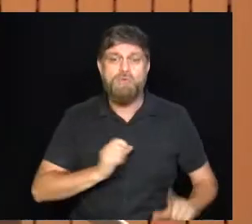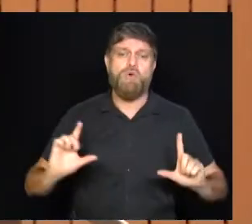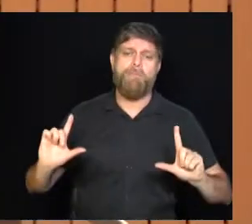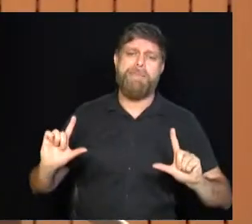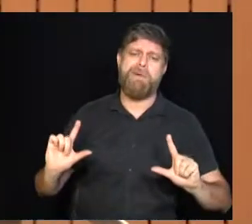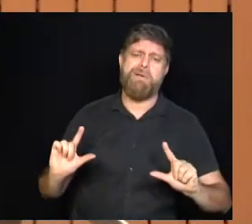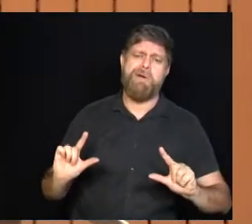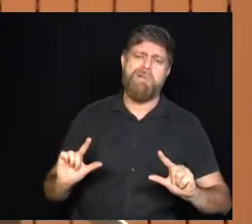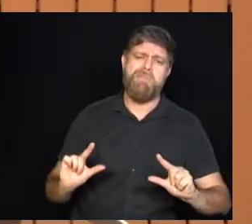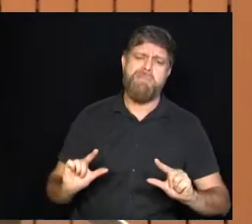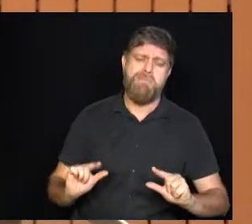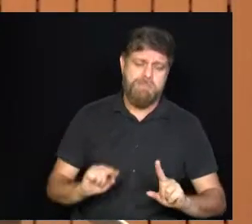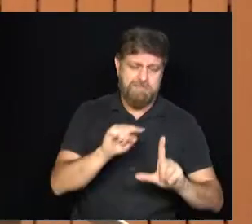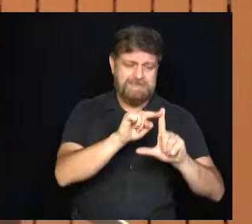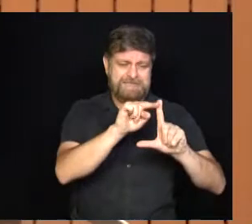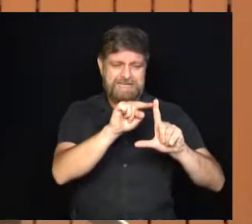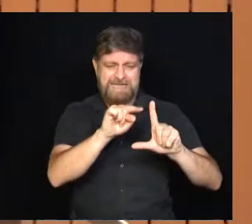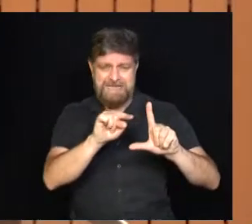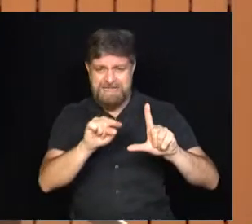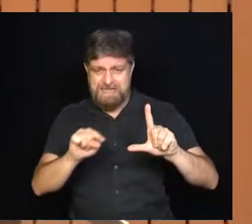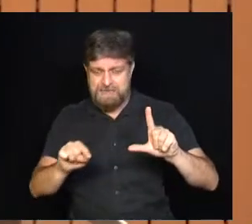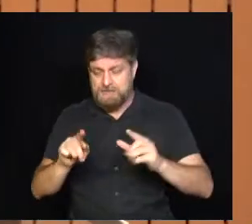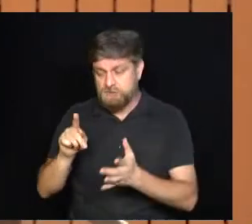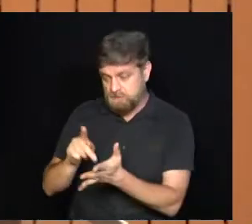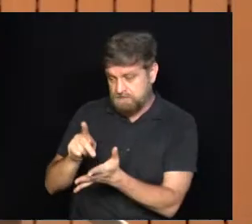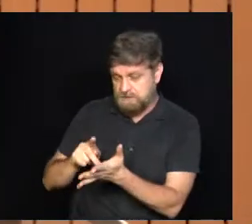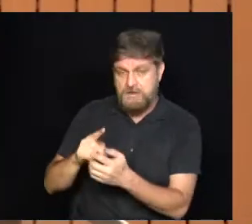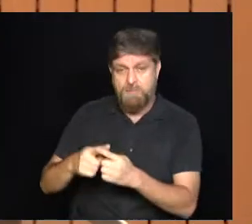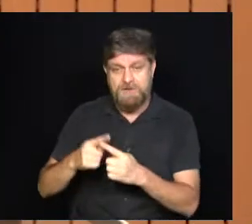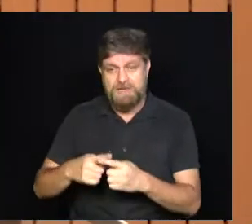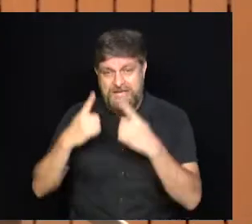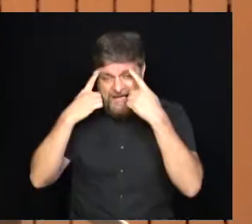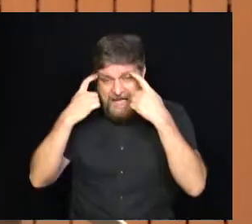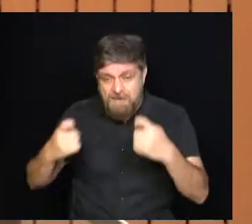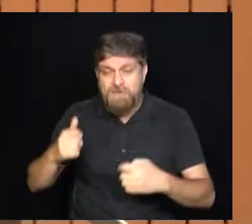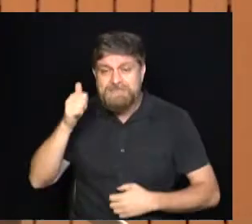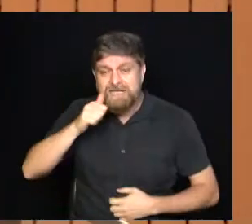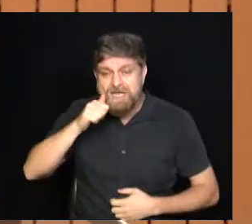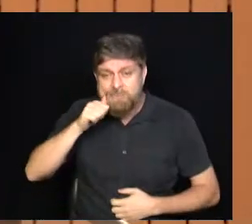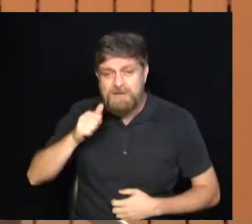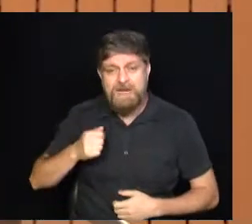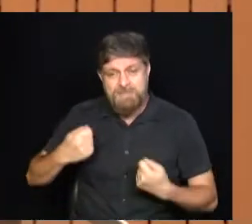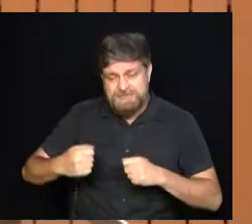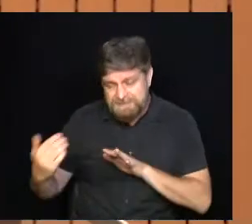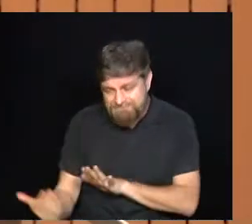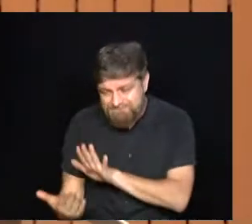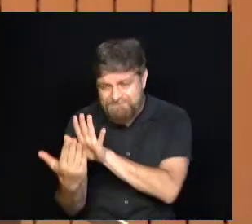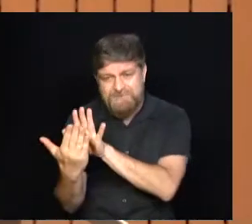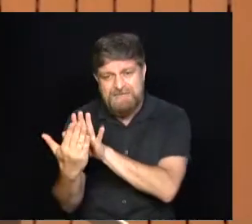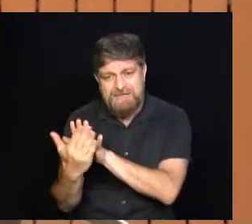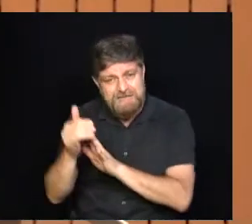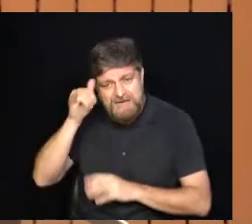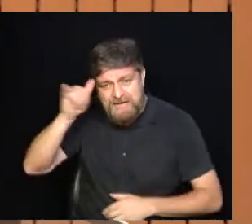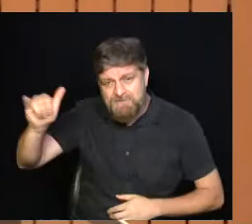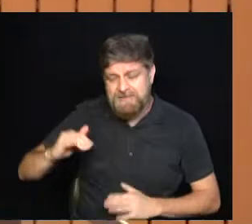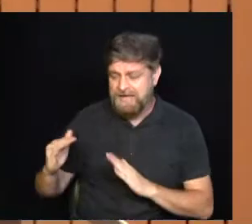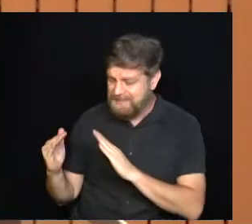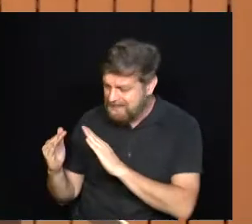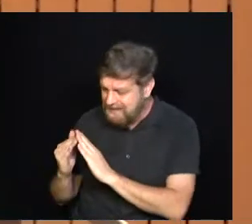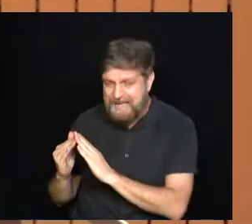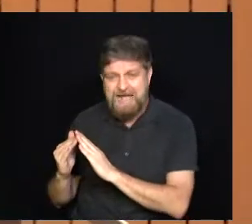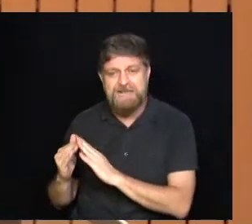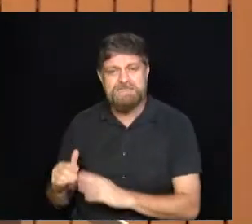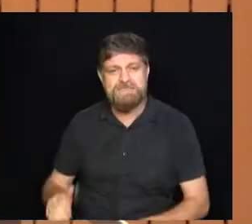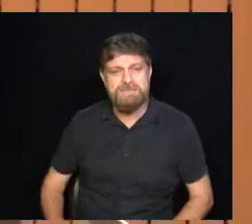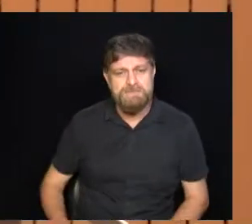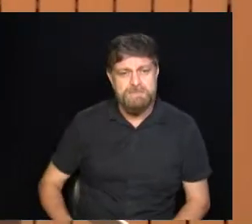diminuídos, bem reduzidos, na verdade, porque a violência contra a mulher precisa ser combatida dentro das casas,